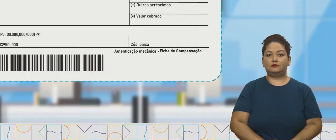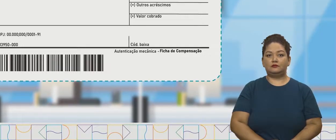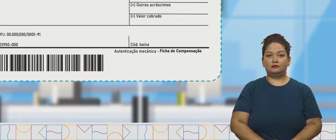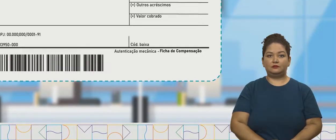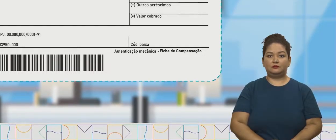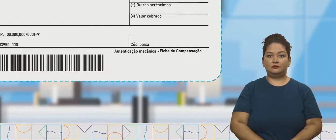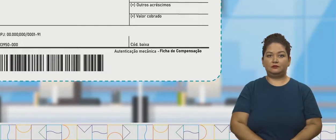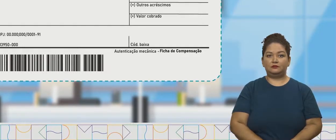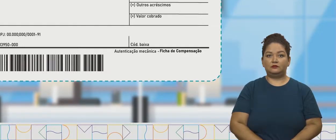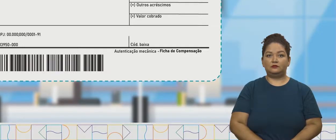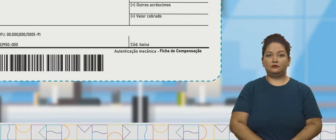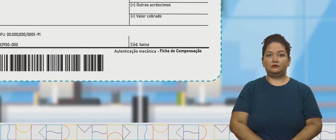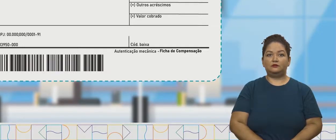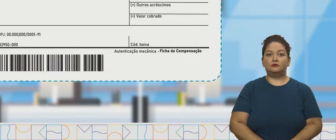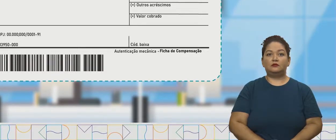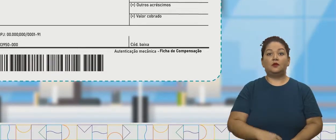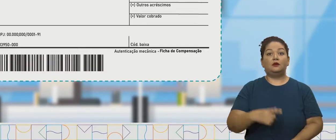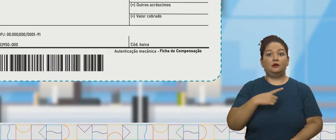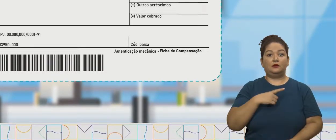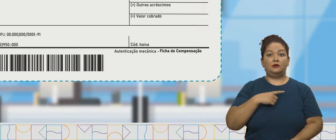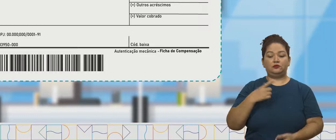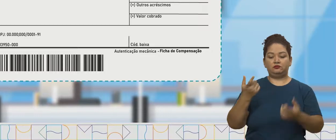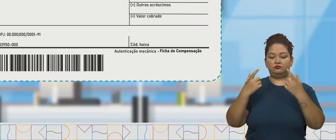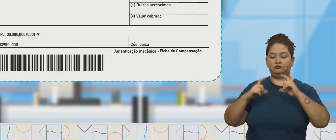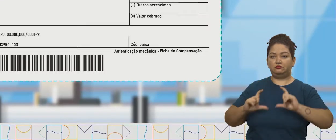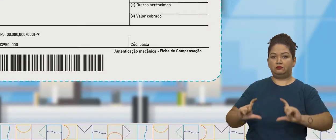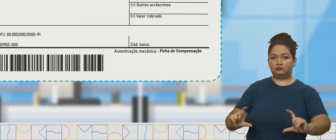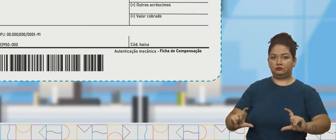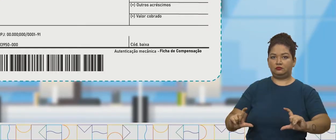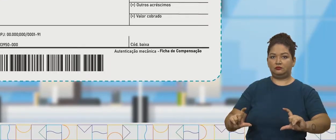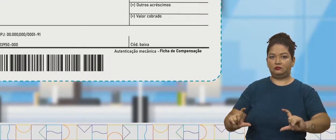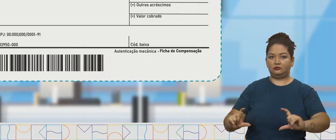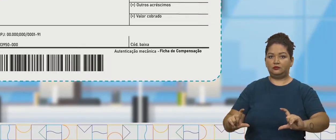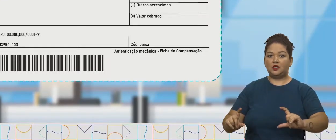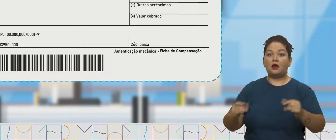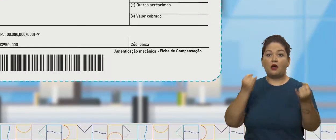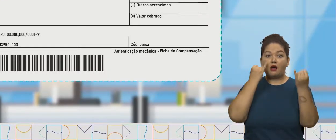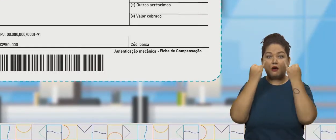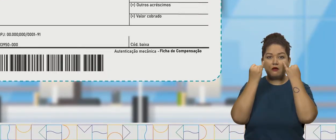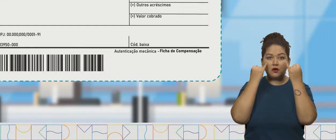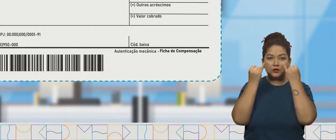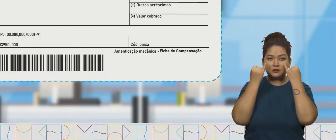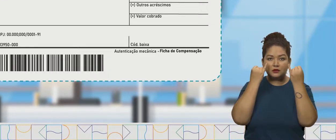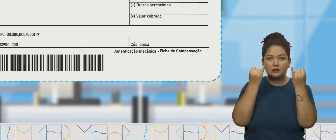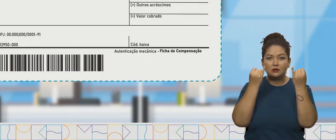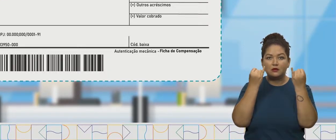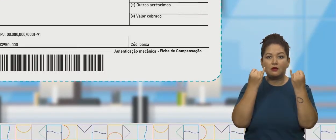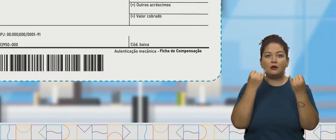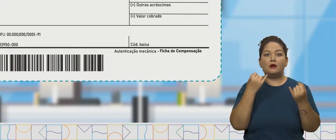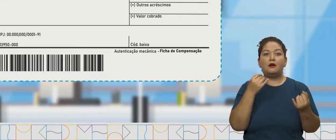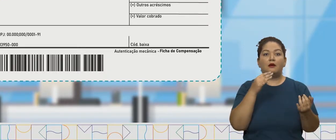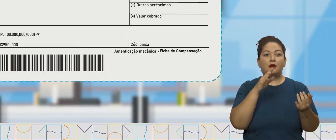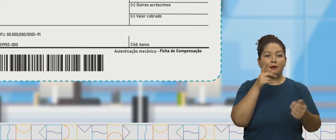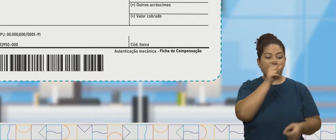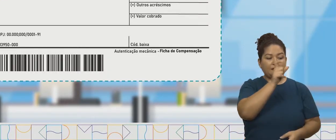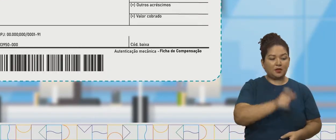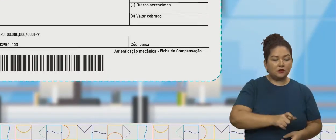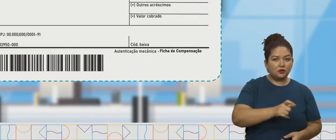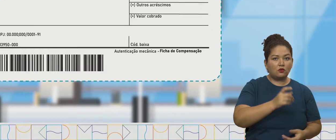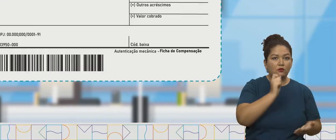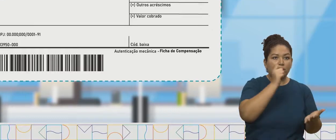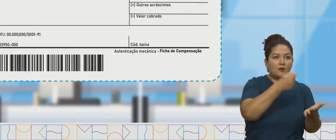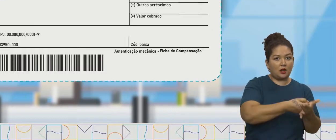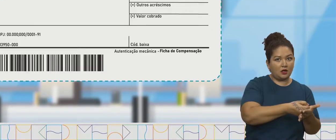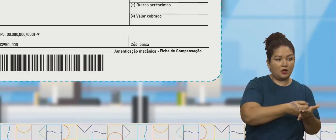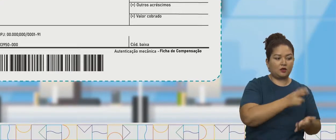o enviou. Em segundo lugar, temos o campo dos dados e informações de quem deve efetuar